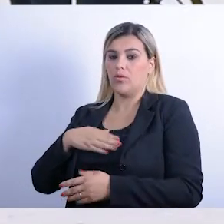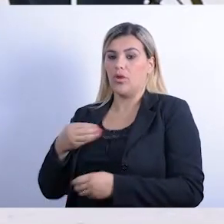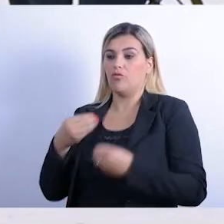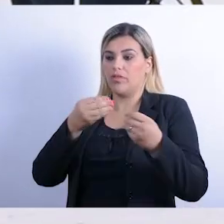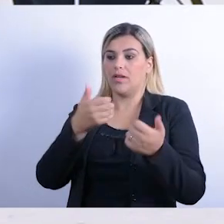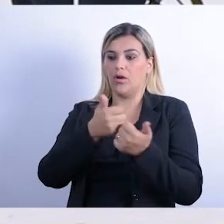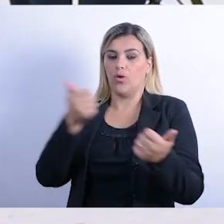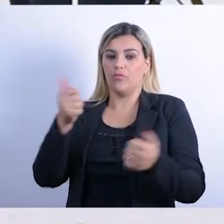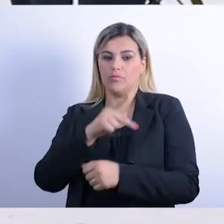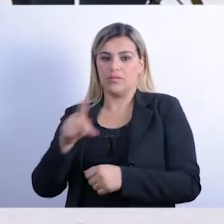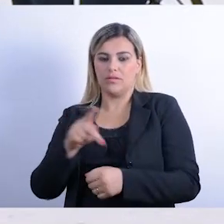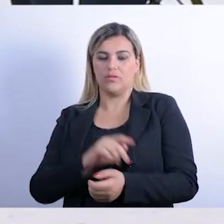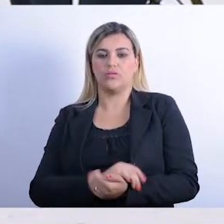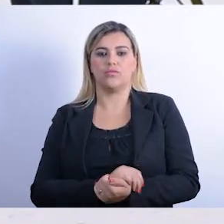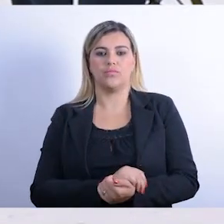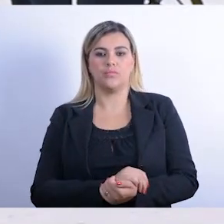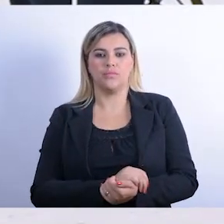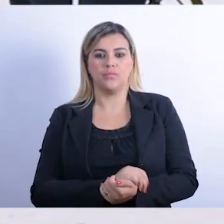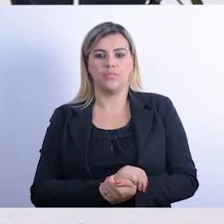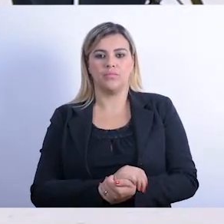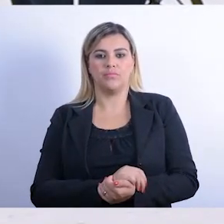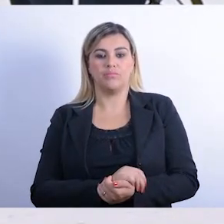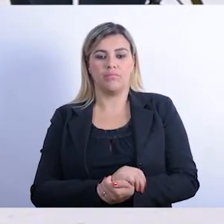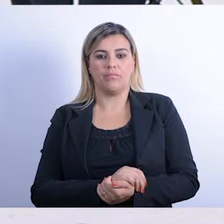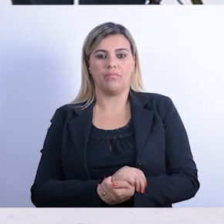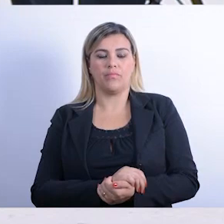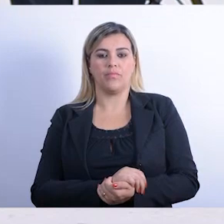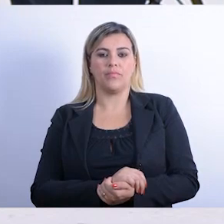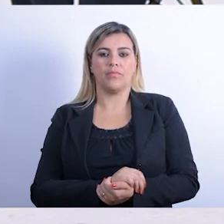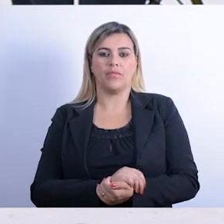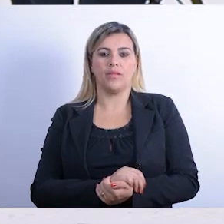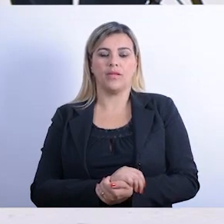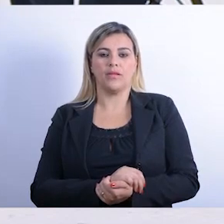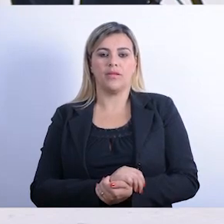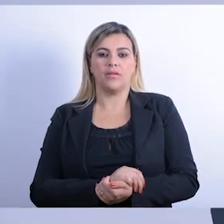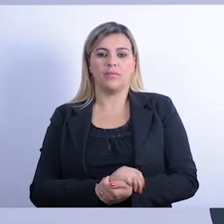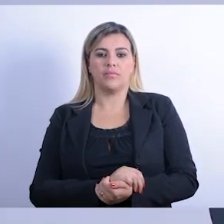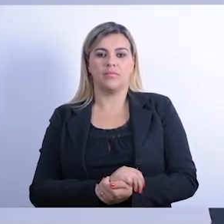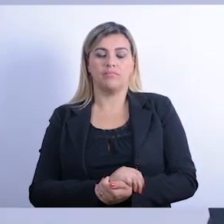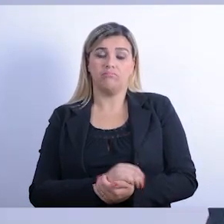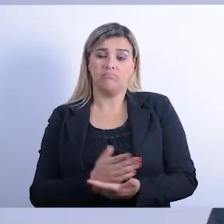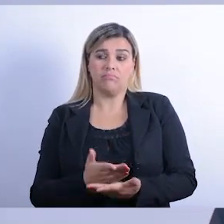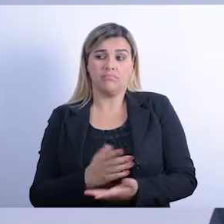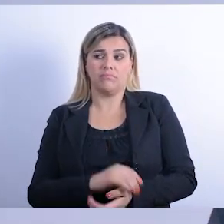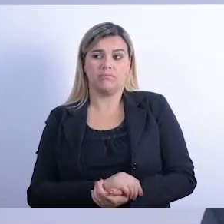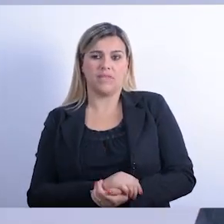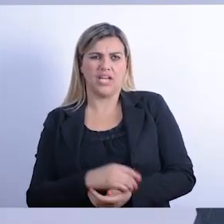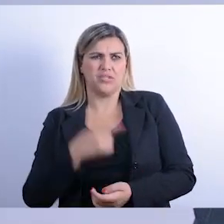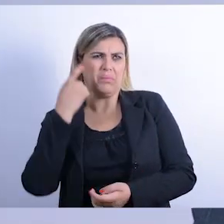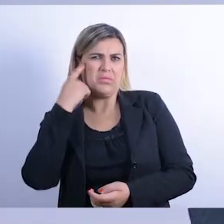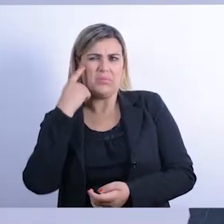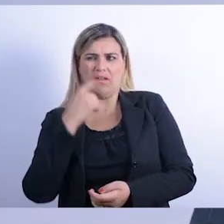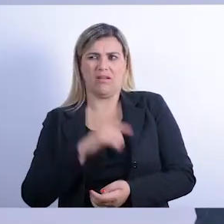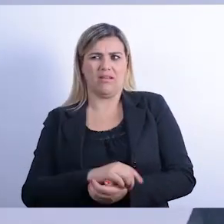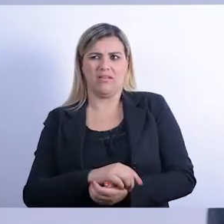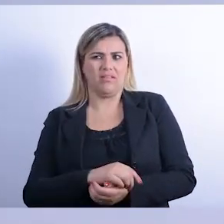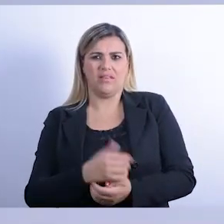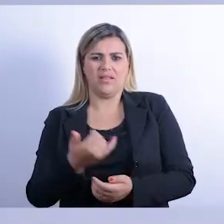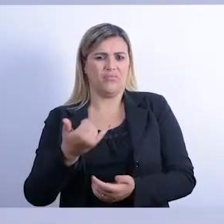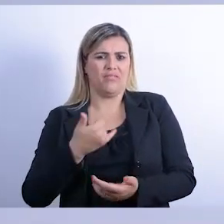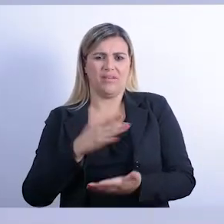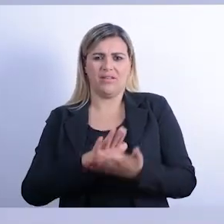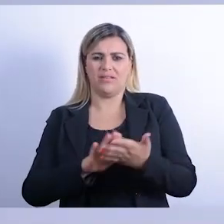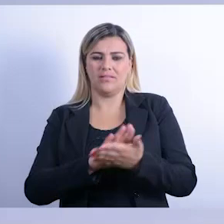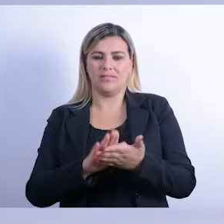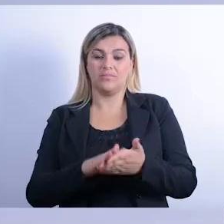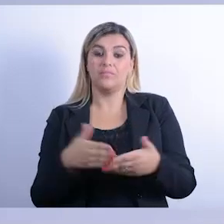chegar ao senhor vice-presidente a carta. Presidente, né? a carta. Tá. Eu falei assim, ele não vai